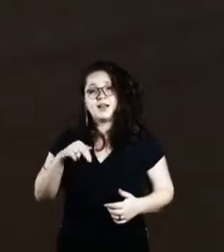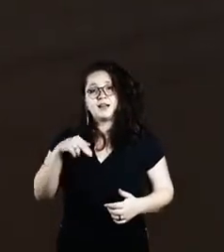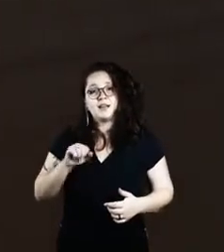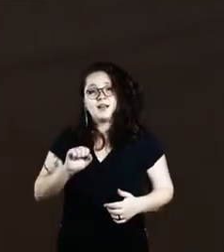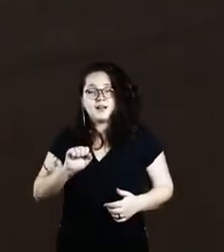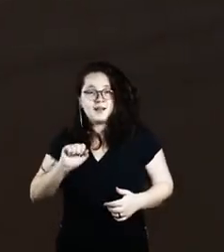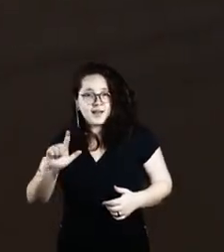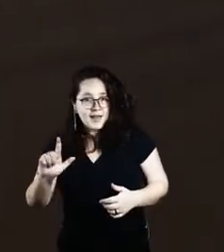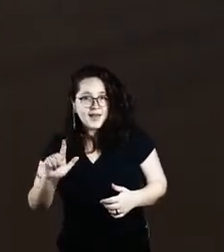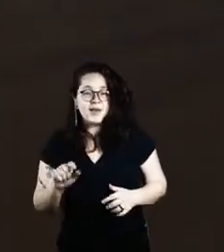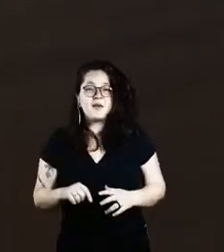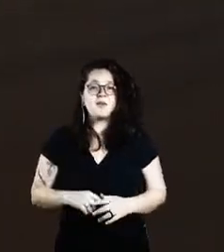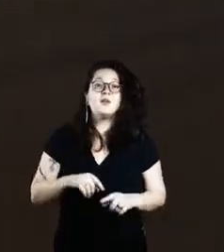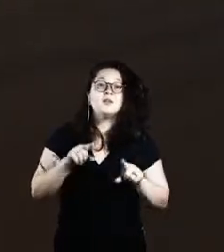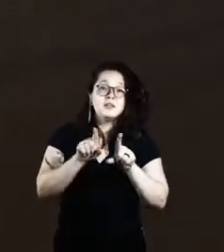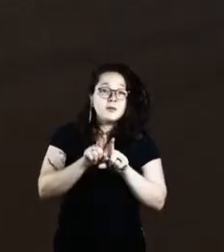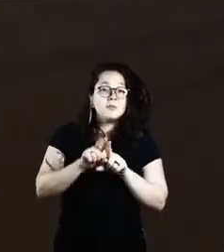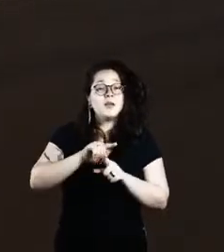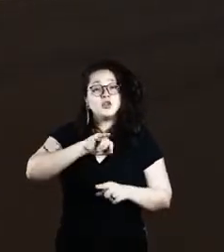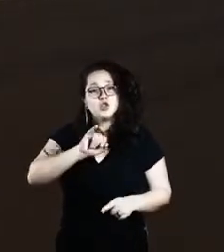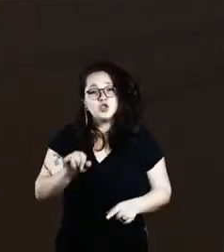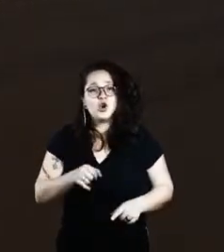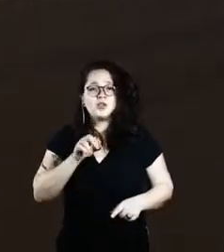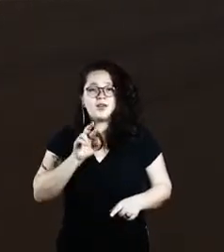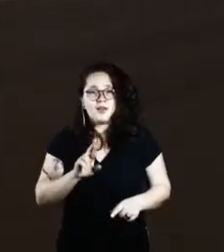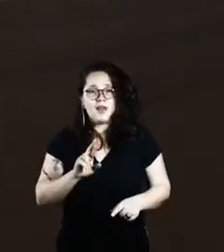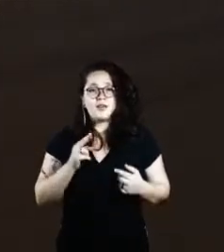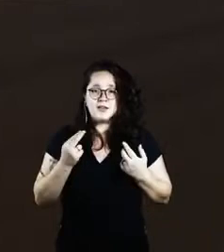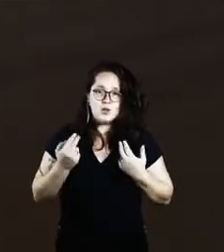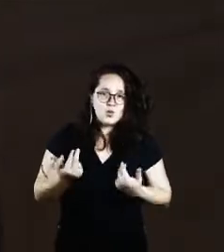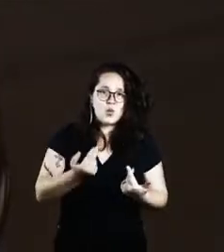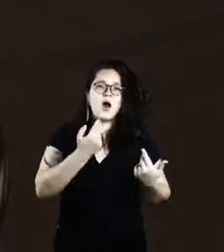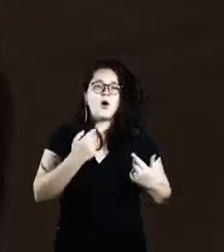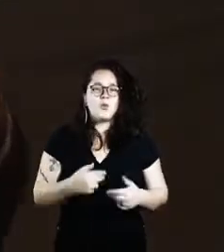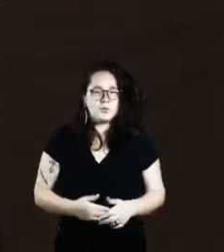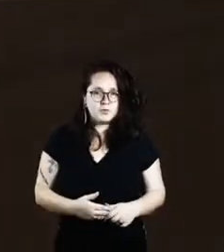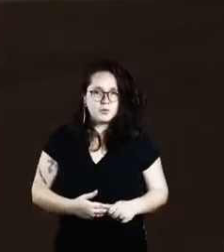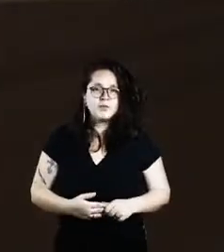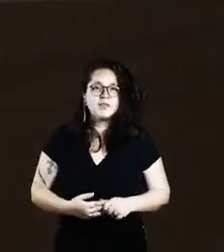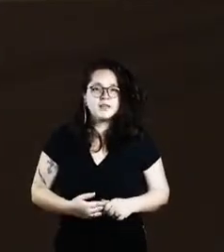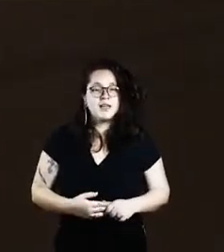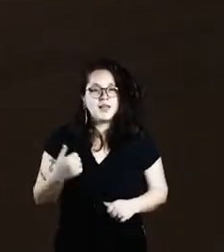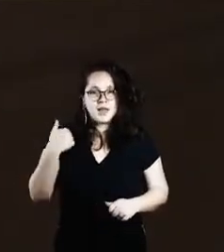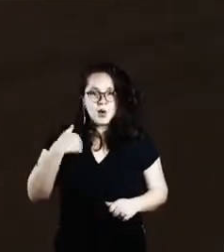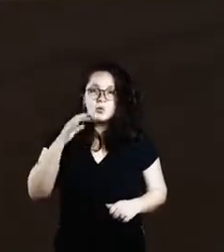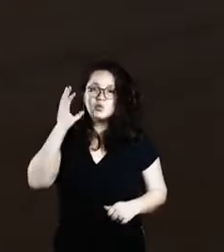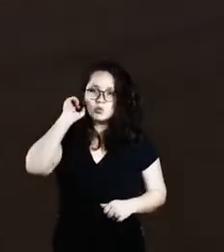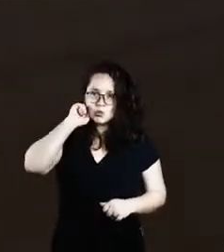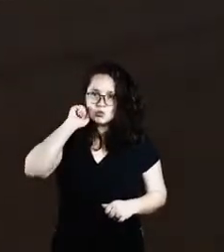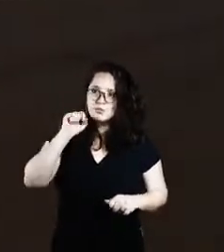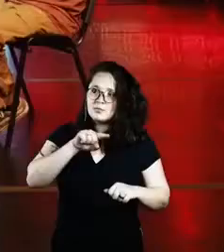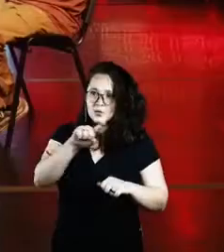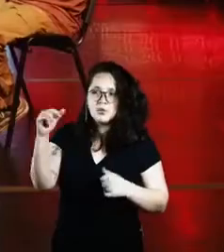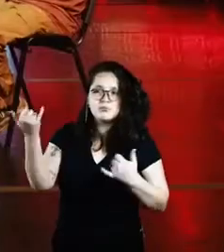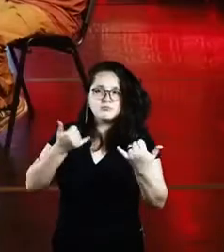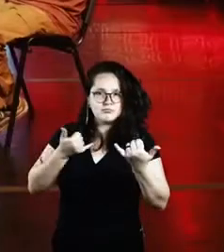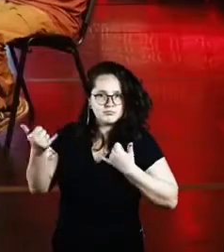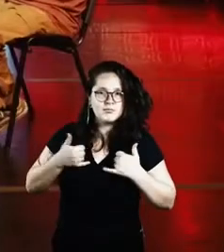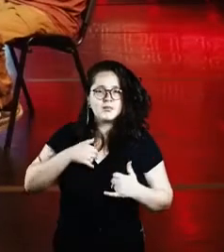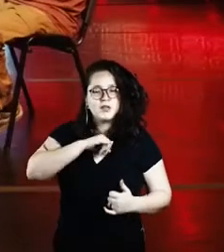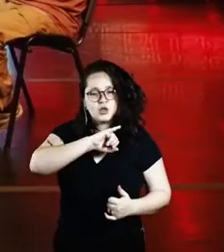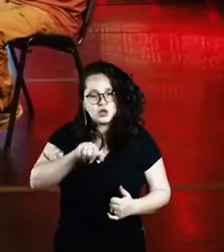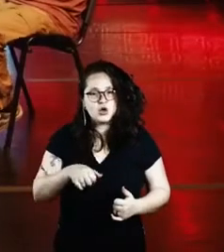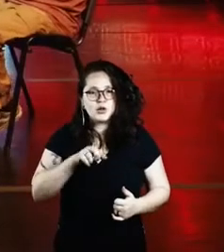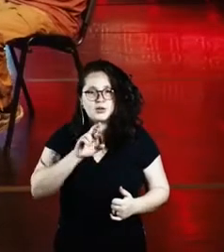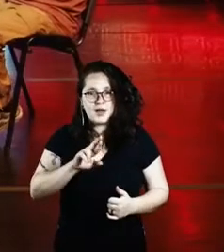Professor deles aí. J.R. Blau. Professor. Eu escuto muito boas referências do J.R. Blau. Então, inclusive, eu esqueci de falar,